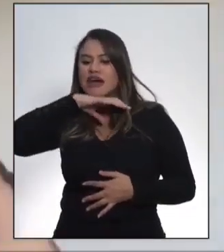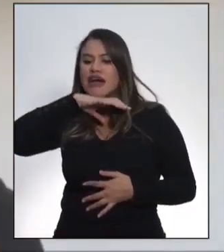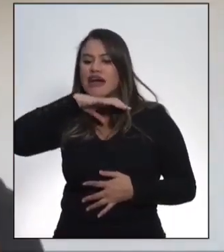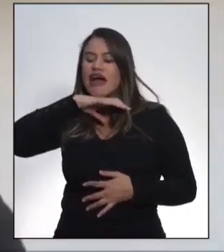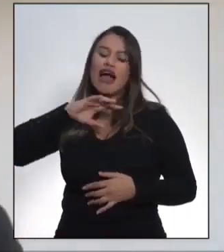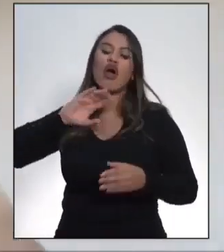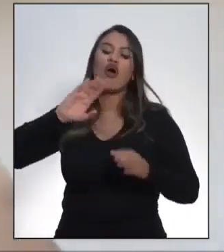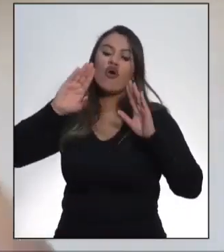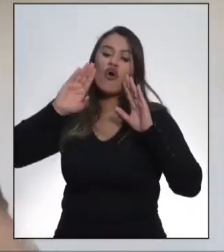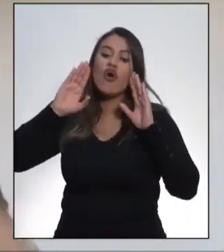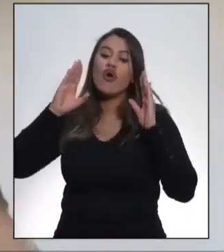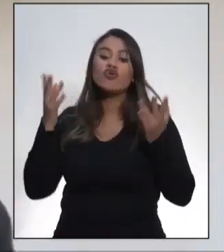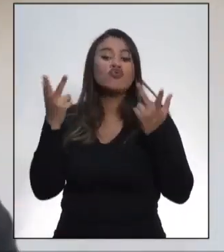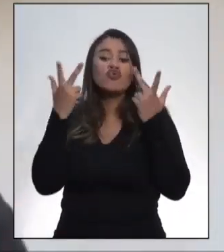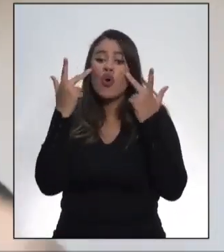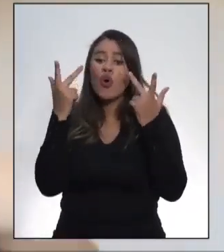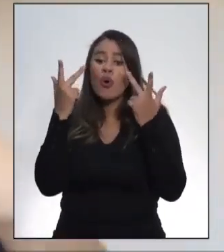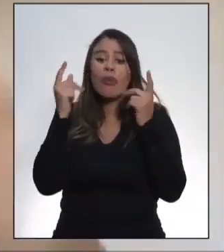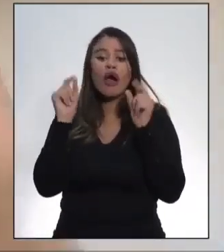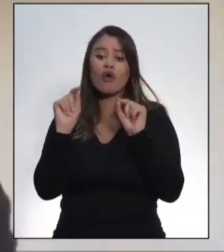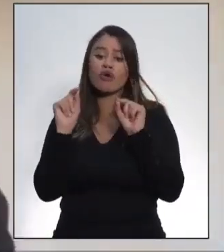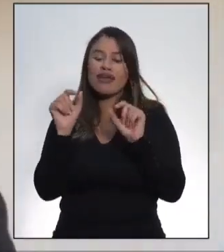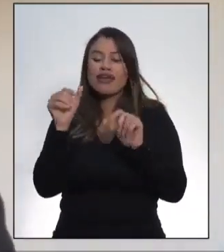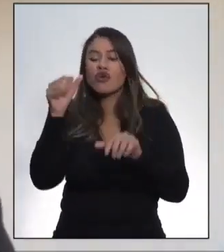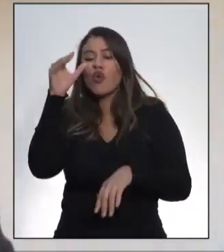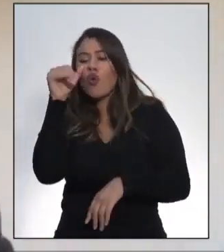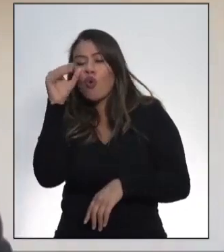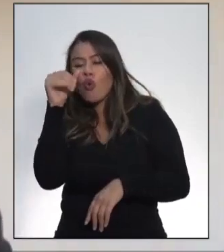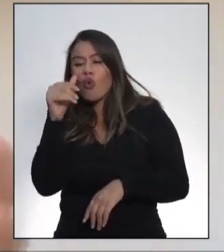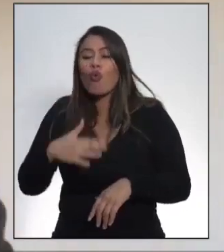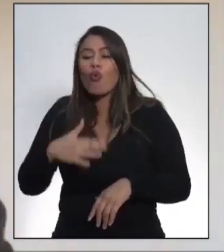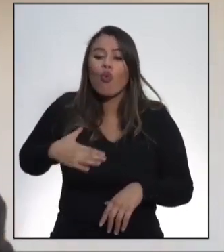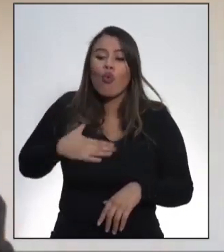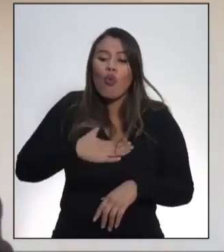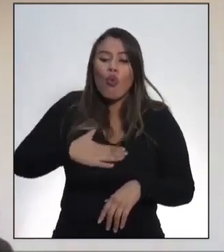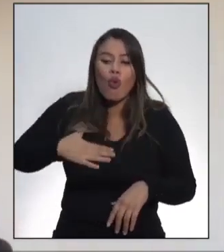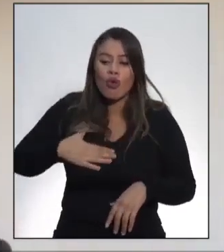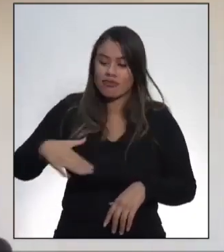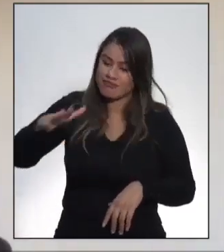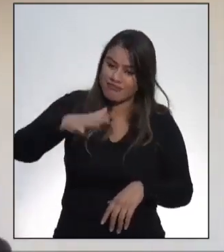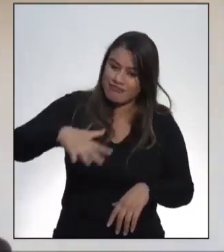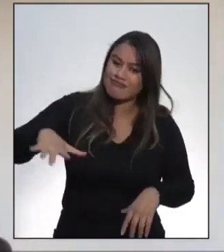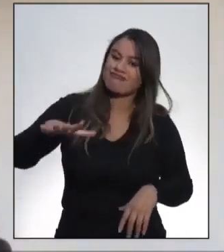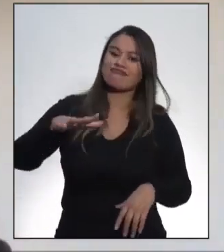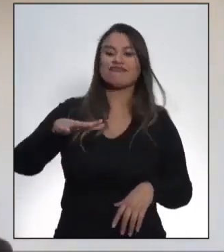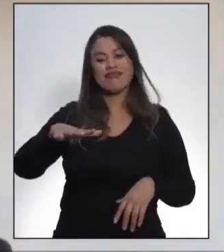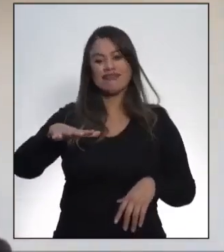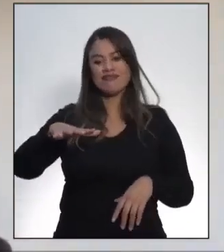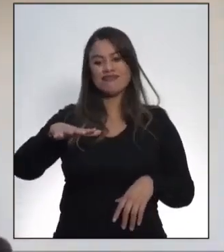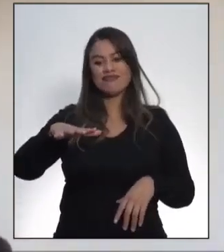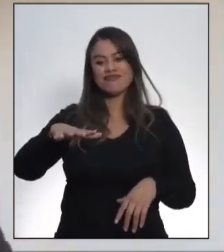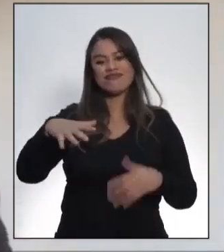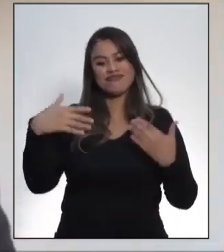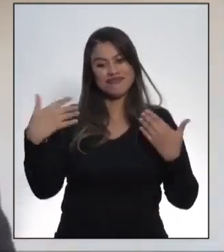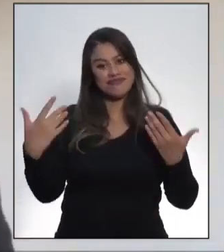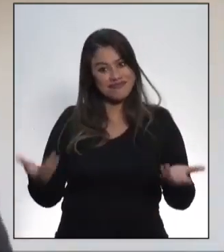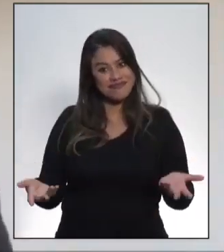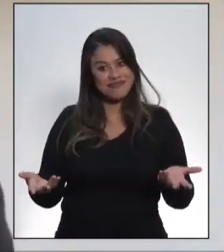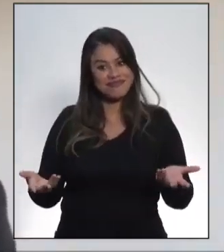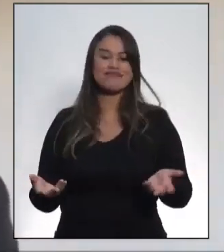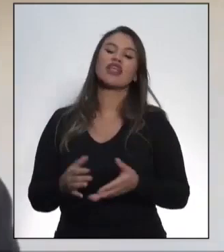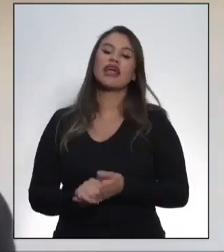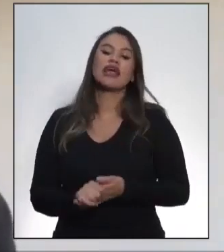gosto, vontade, curiosidade sobre esse espaço, sobre esse setor.